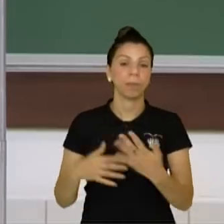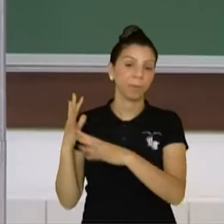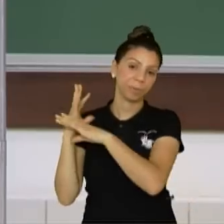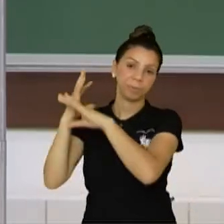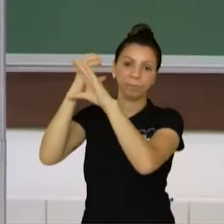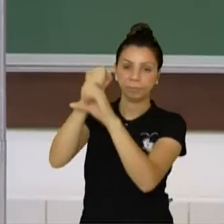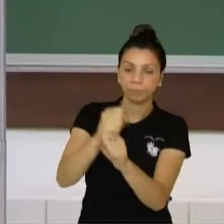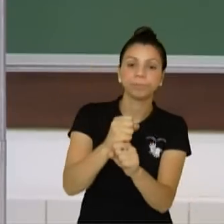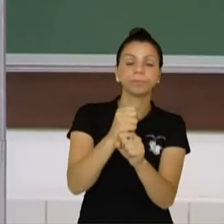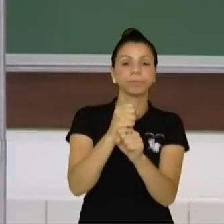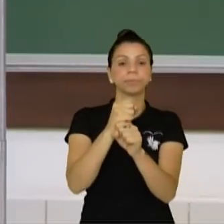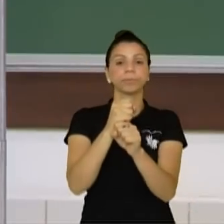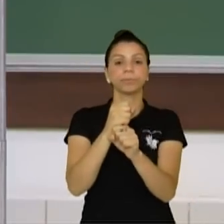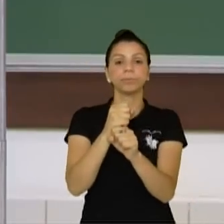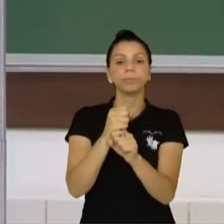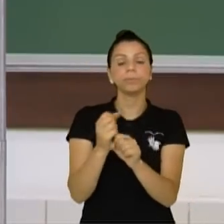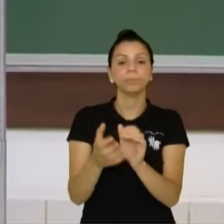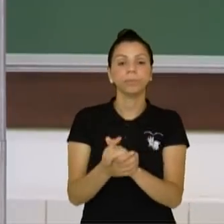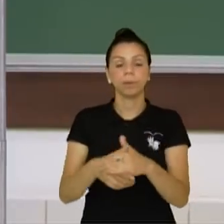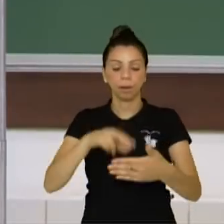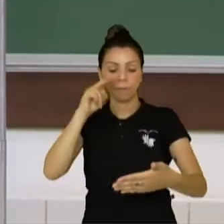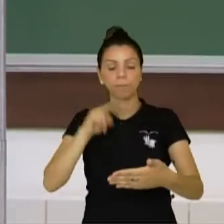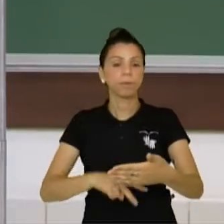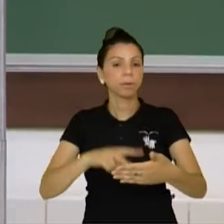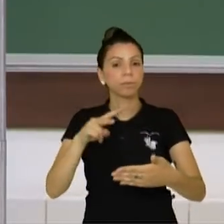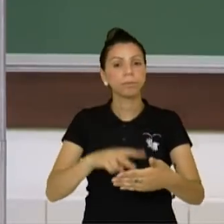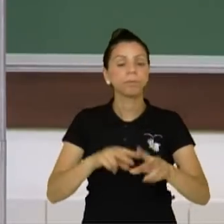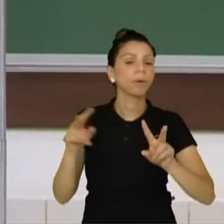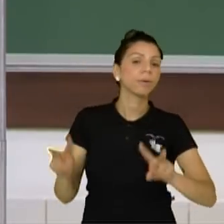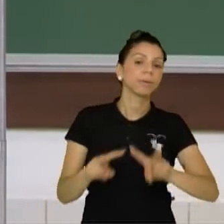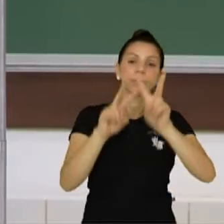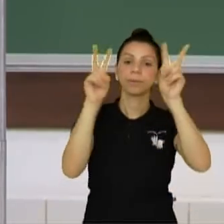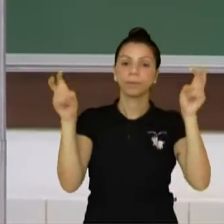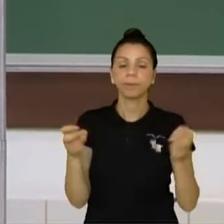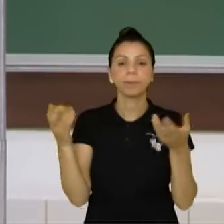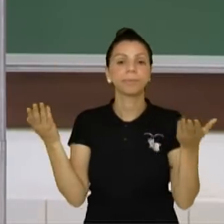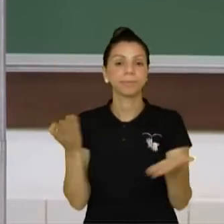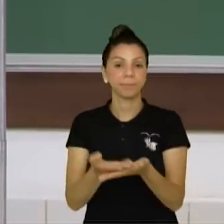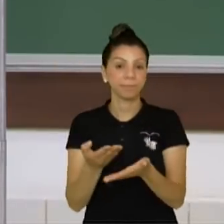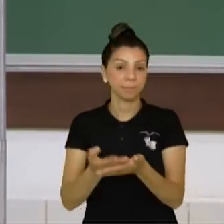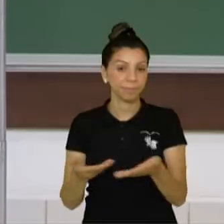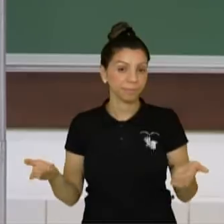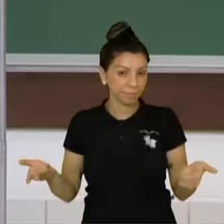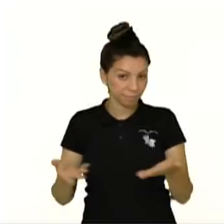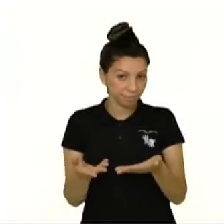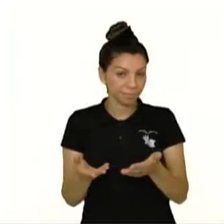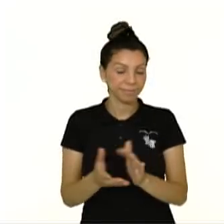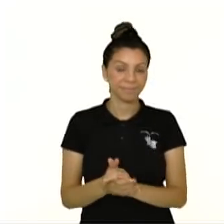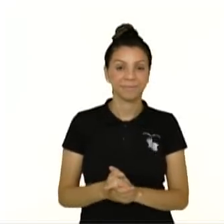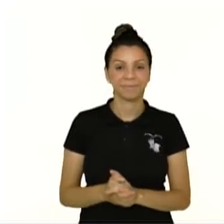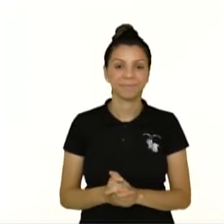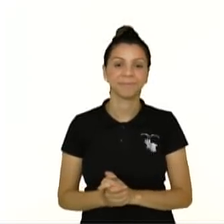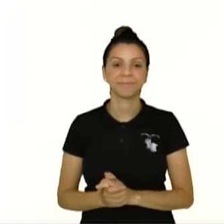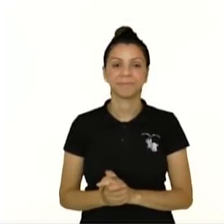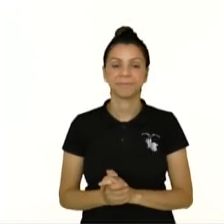então, vamos ler qual vai ser o tema da aula de hoje. Vamos